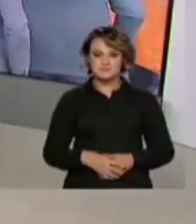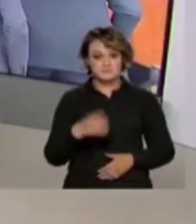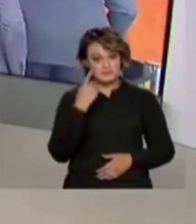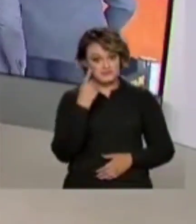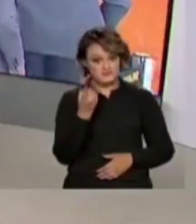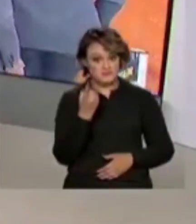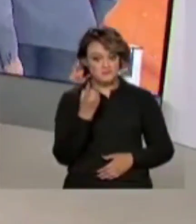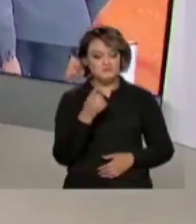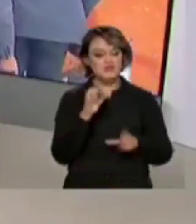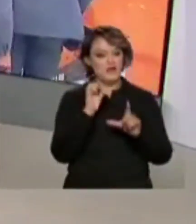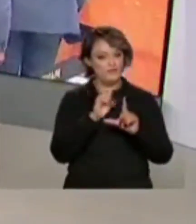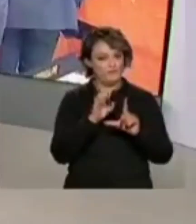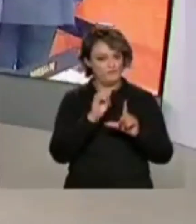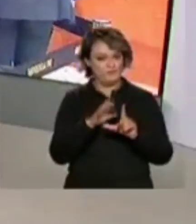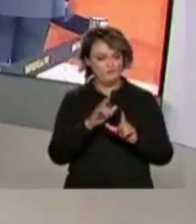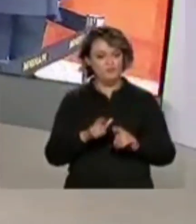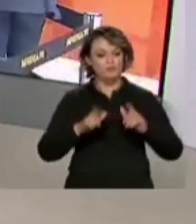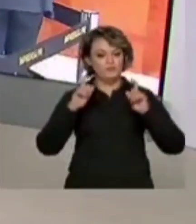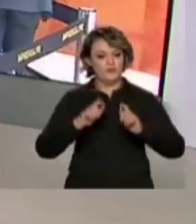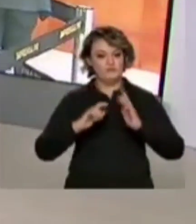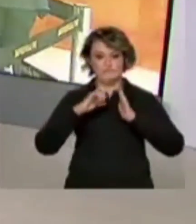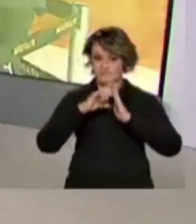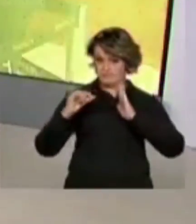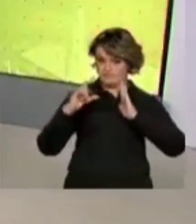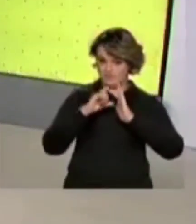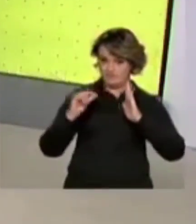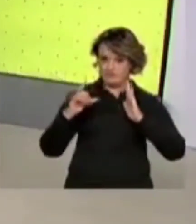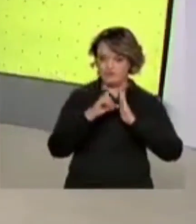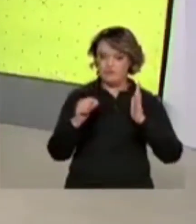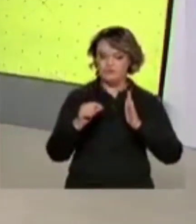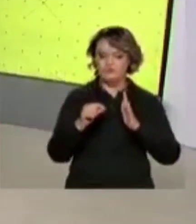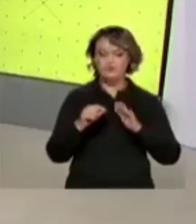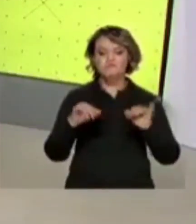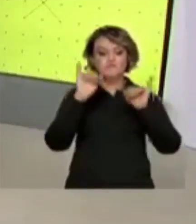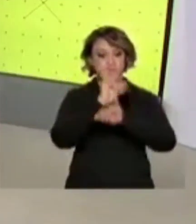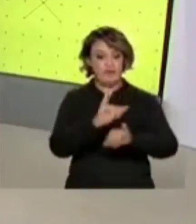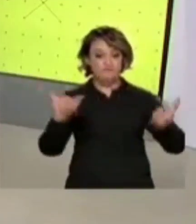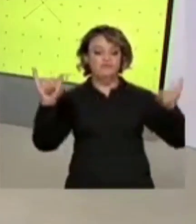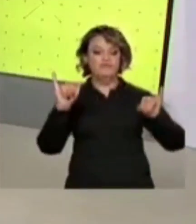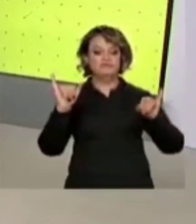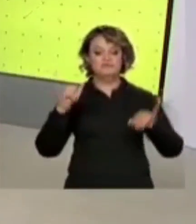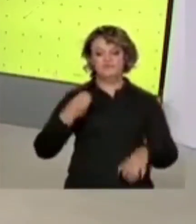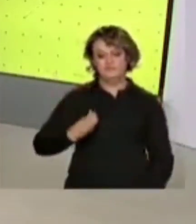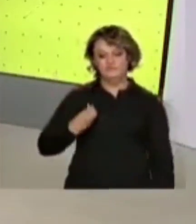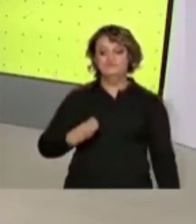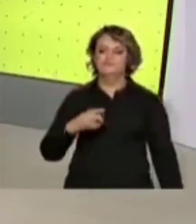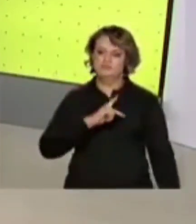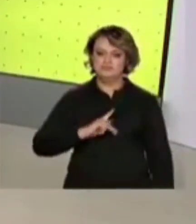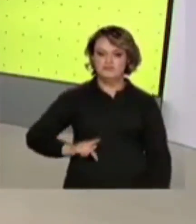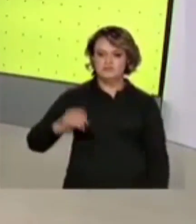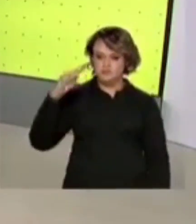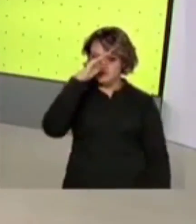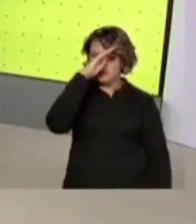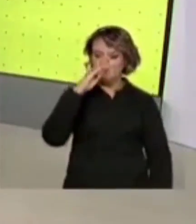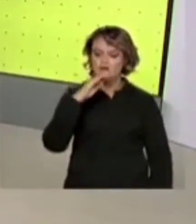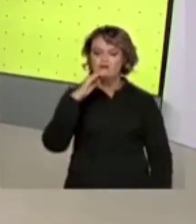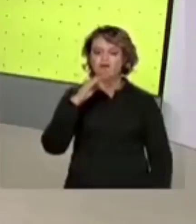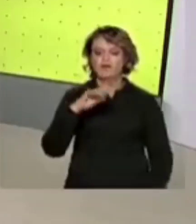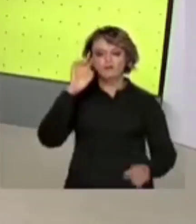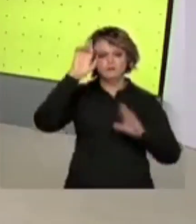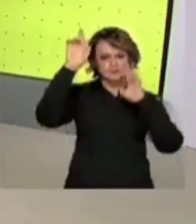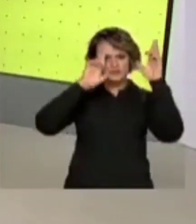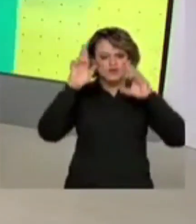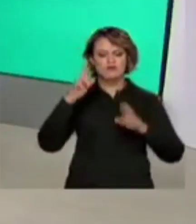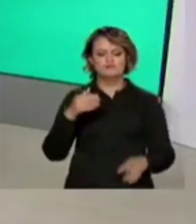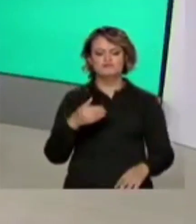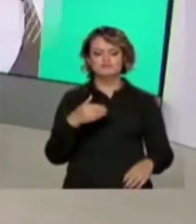Tá aí, nós acompanhamos ao vivo, direto do Palácio do Planalto, declaração à imprensa com a participação do presidente Jair Bolsonaro, autoridades do